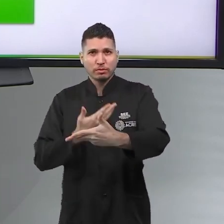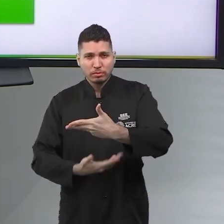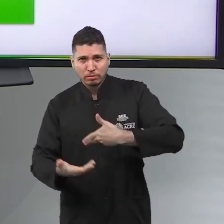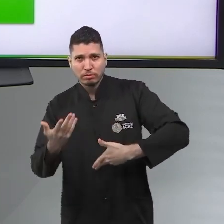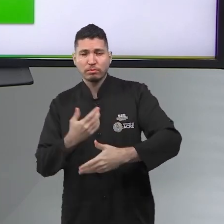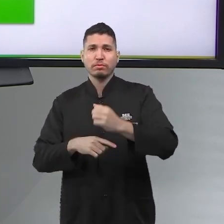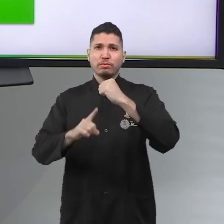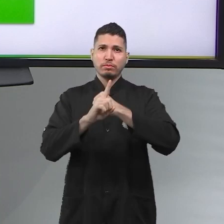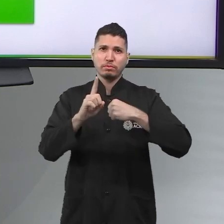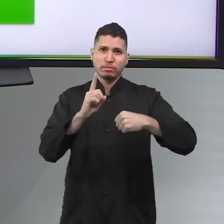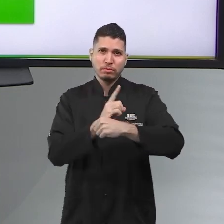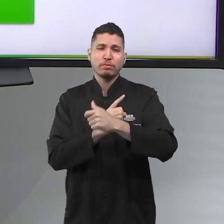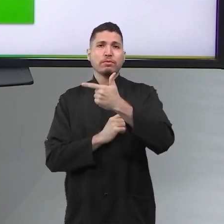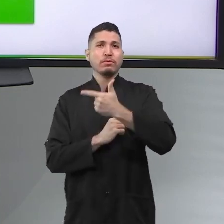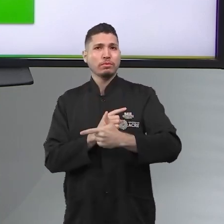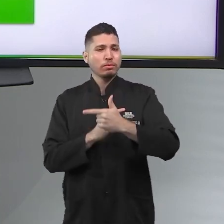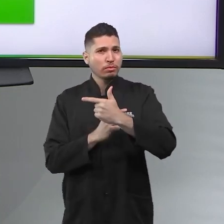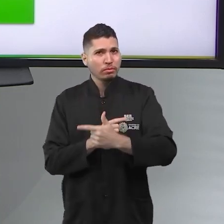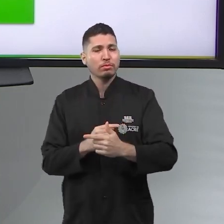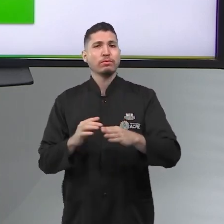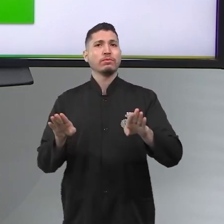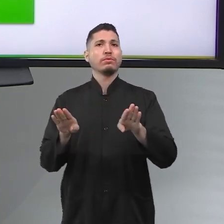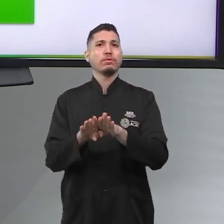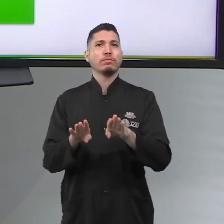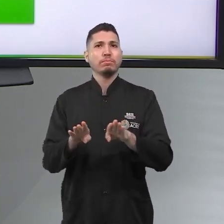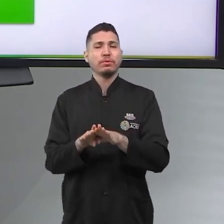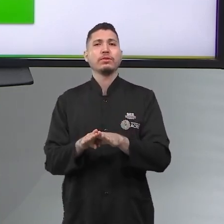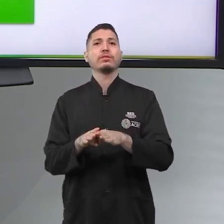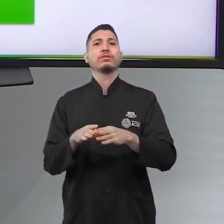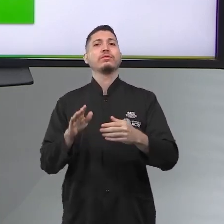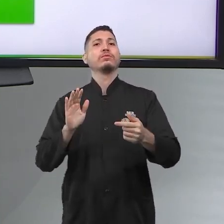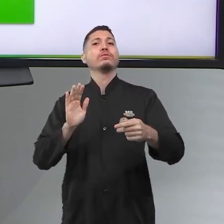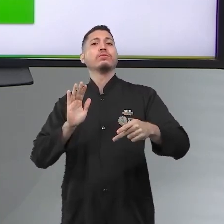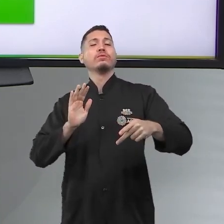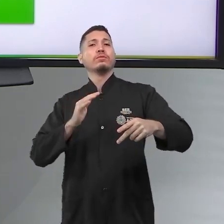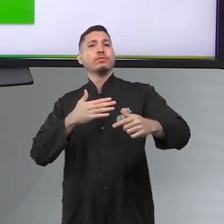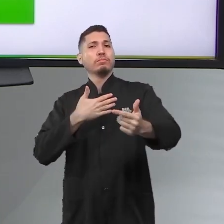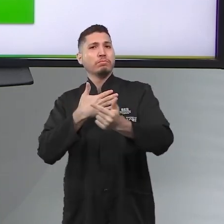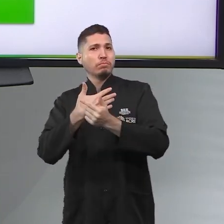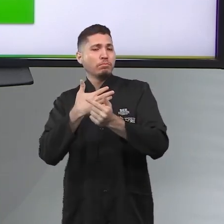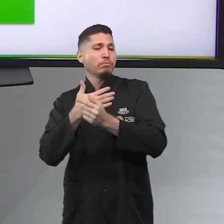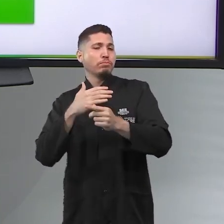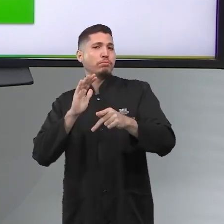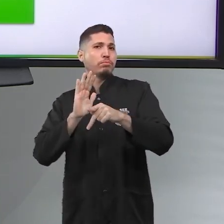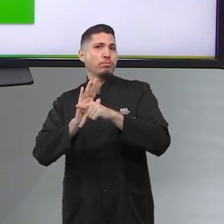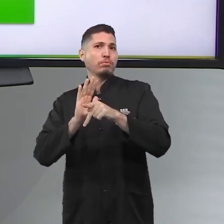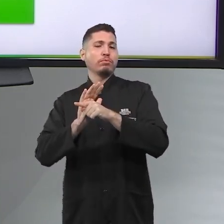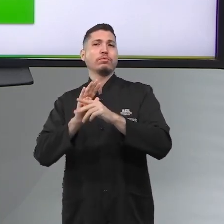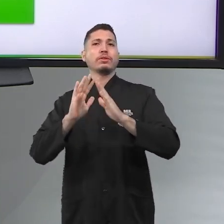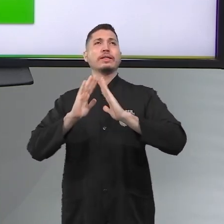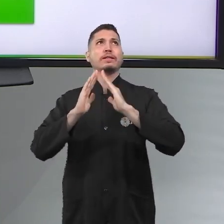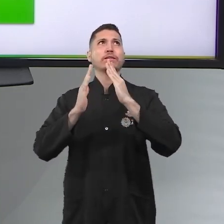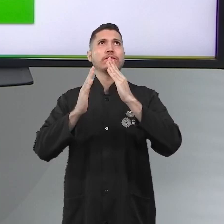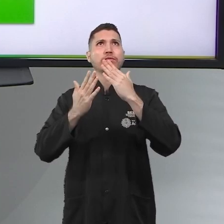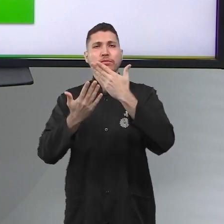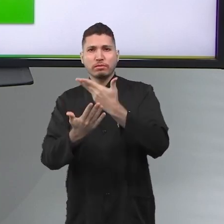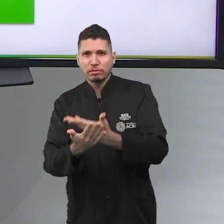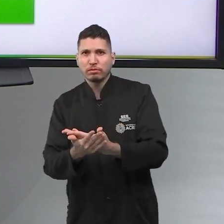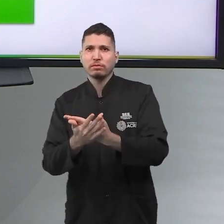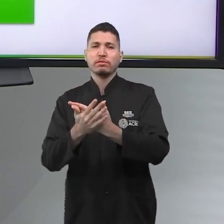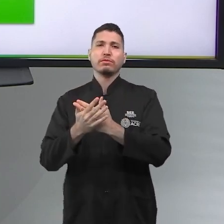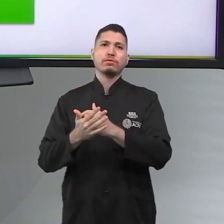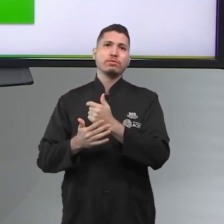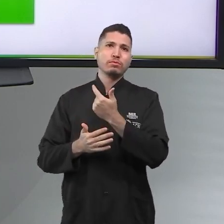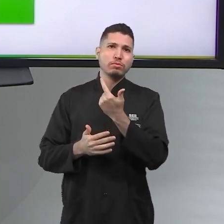socialização secundária também irá cumprir com seu papel, que vai ser as escolas, os demais